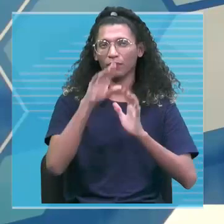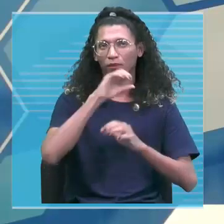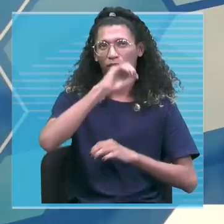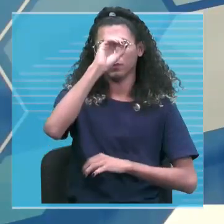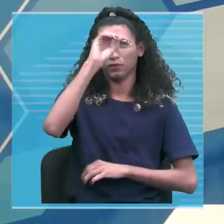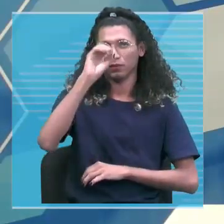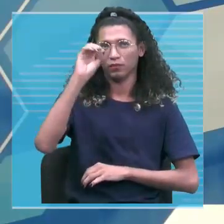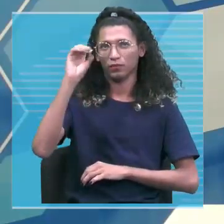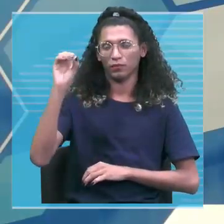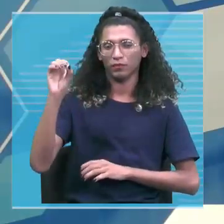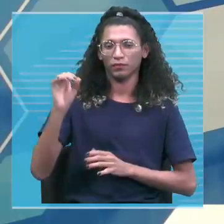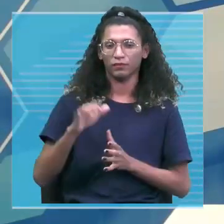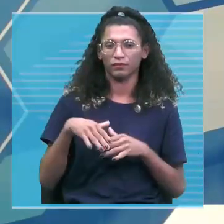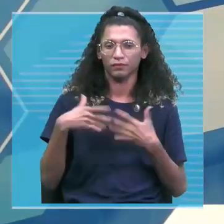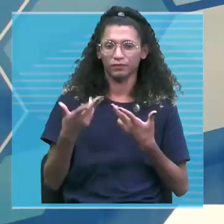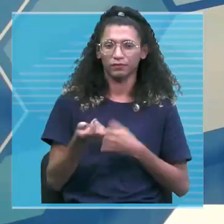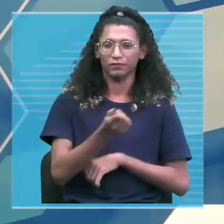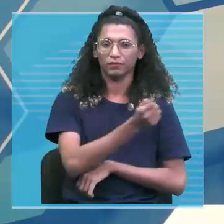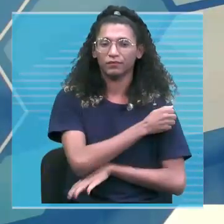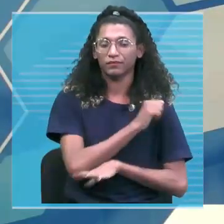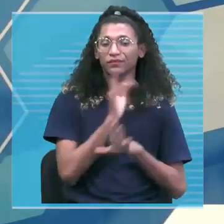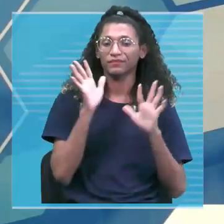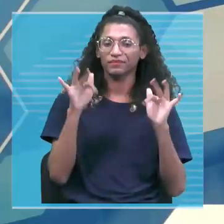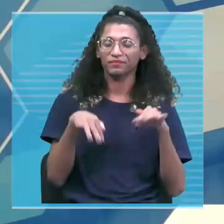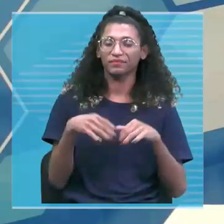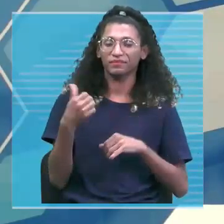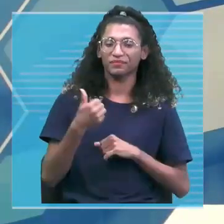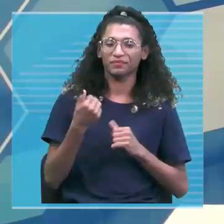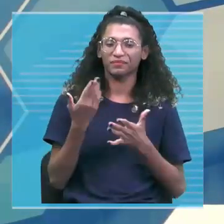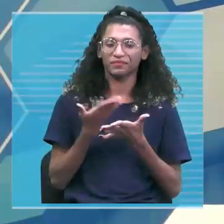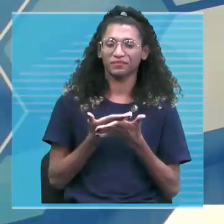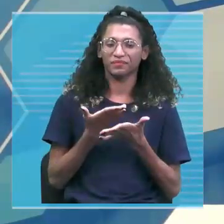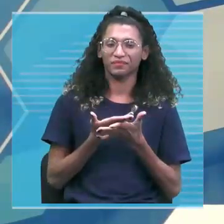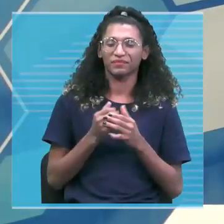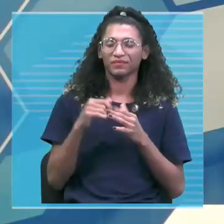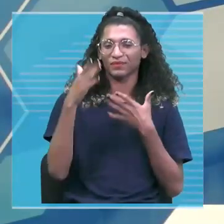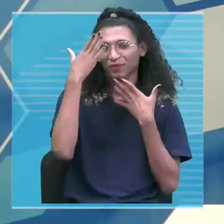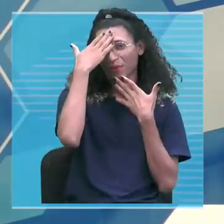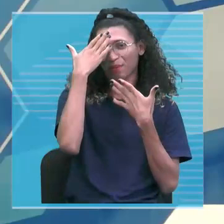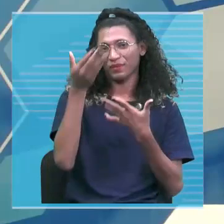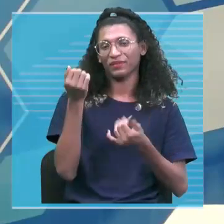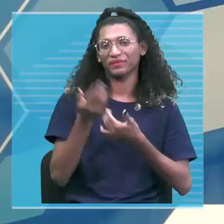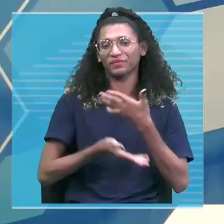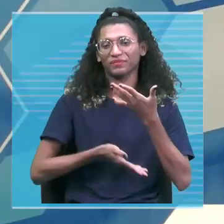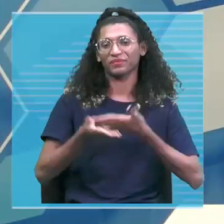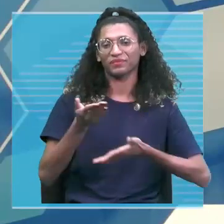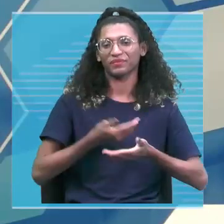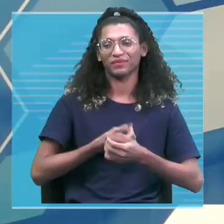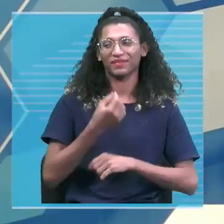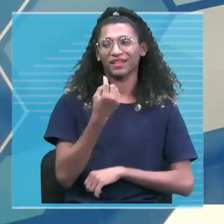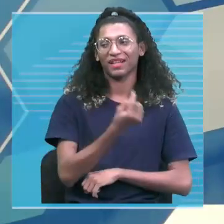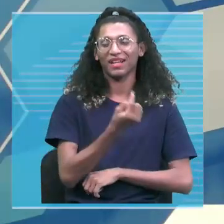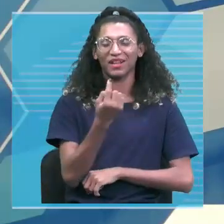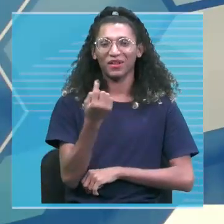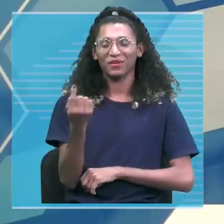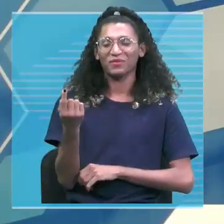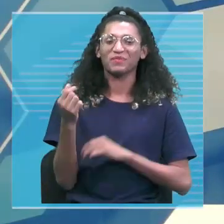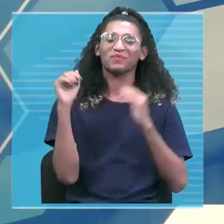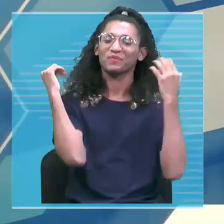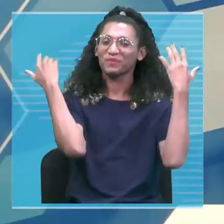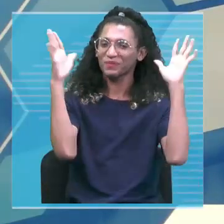meus anjos a gente vai finalizar aqui o nosso primeiro horário agradeço a participação de vocês